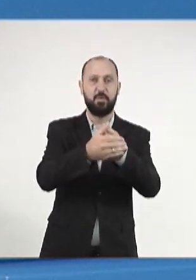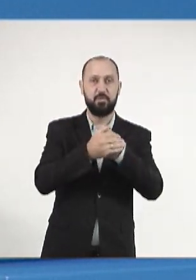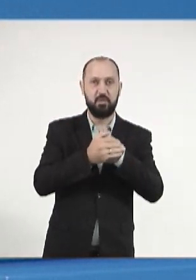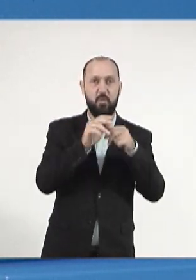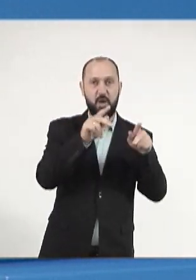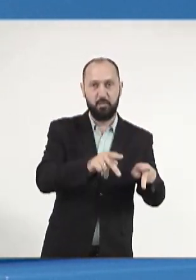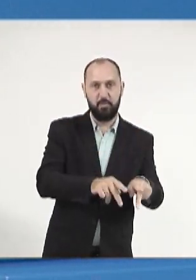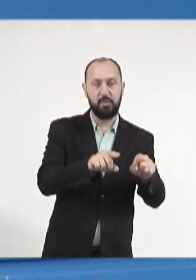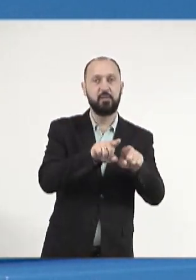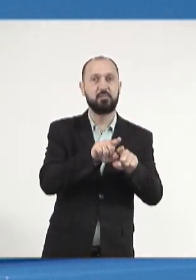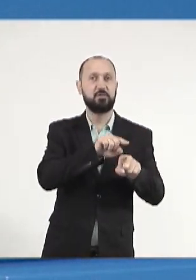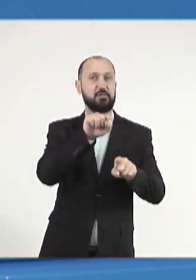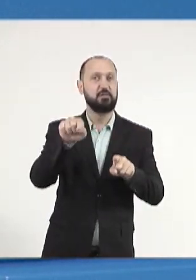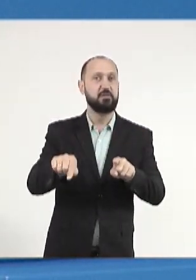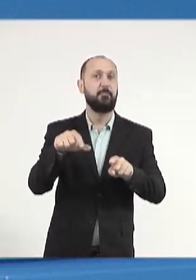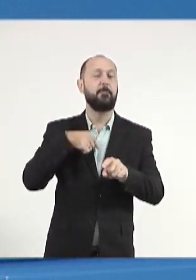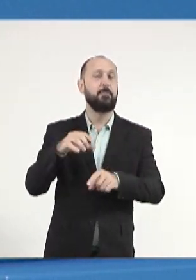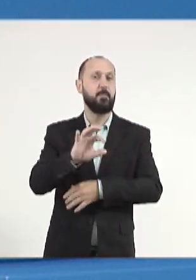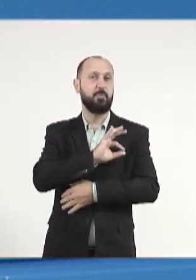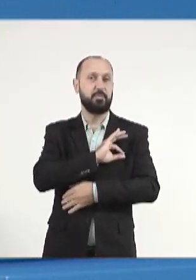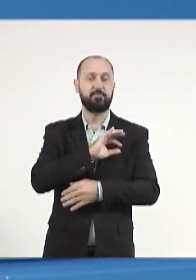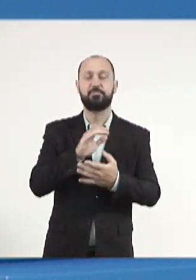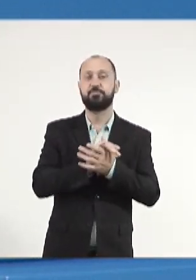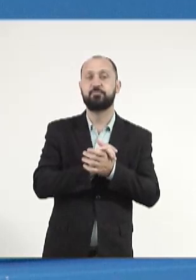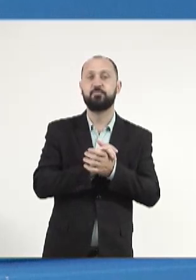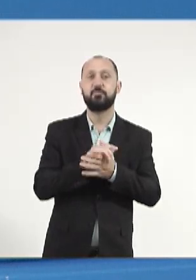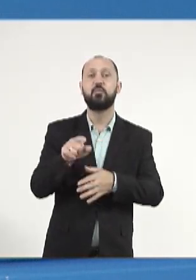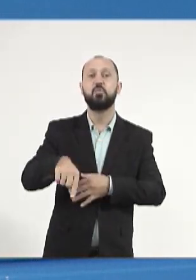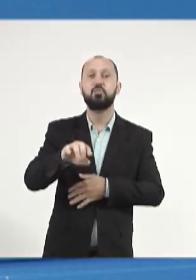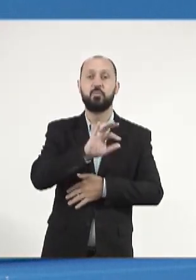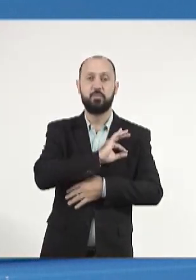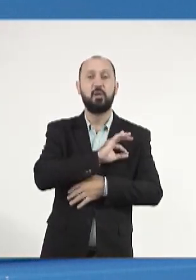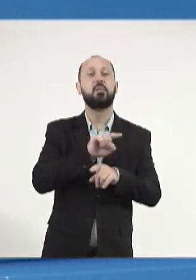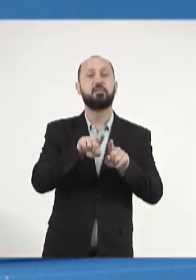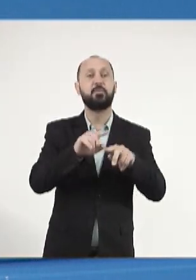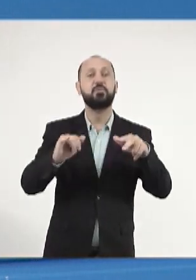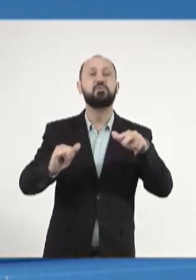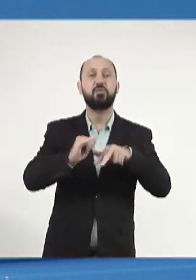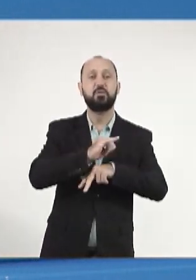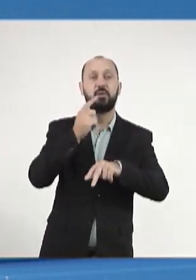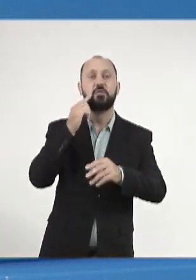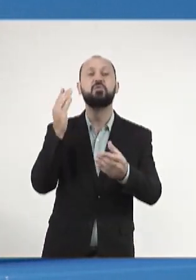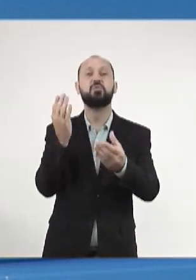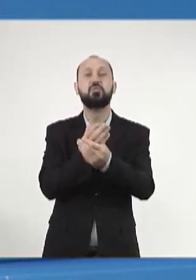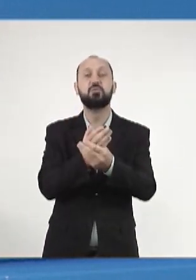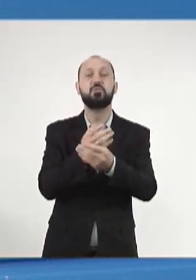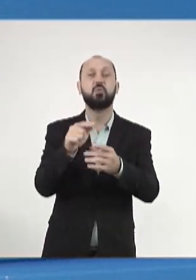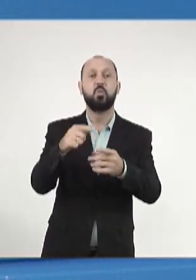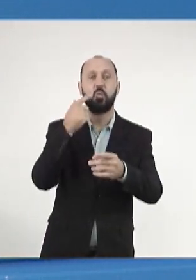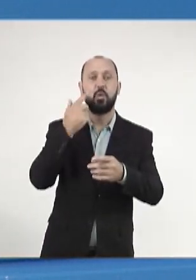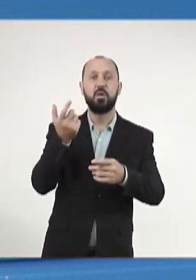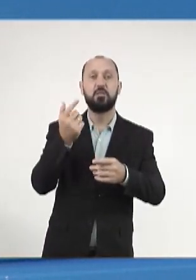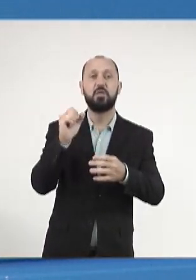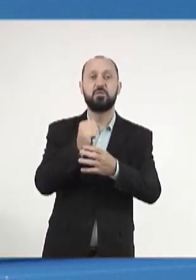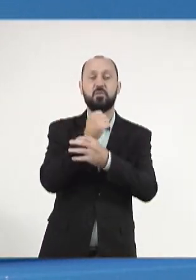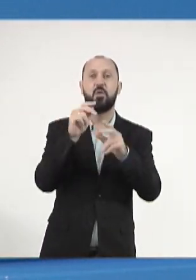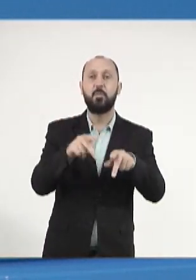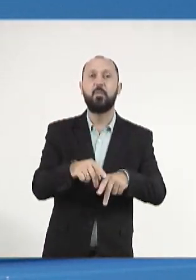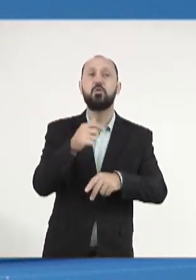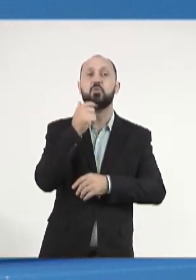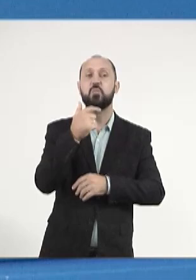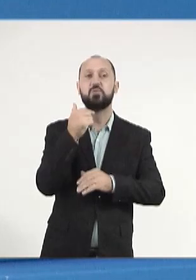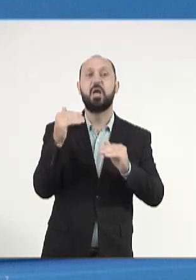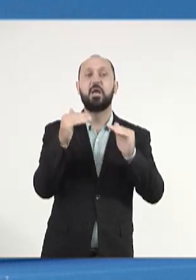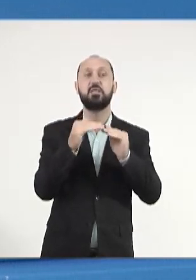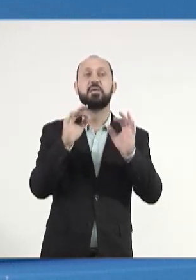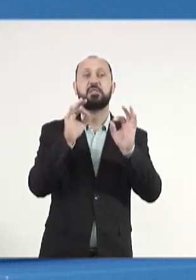a população e também os policiais. Porque os policiais também são vítimas de processos quando a segurança pública não